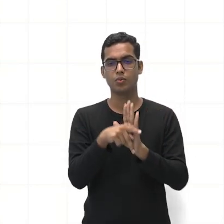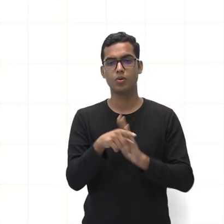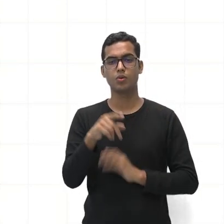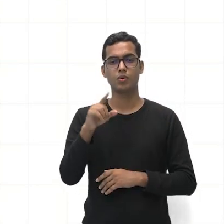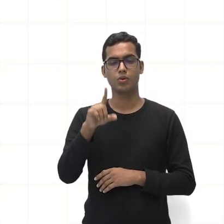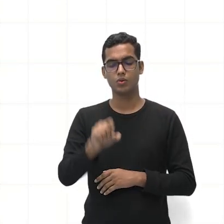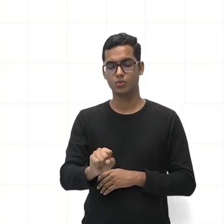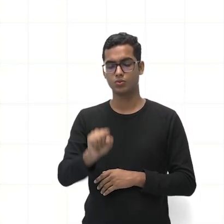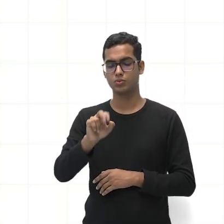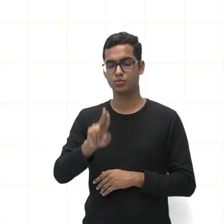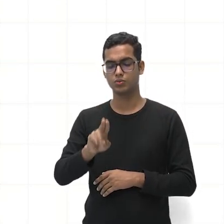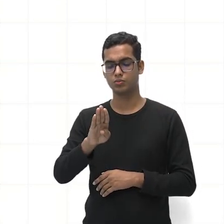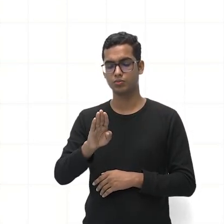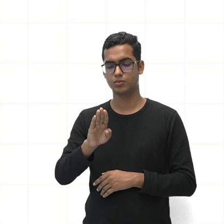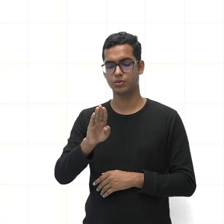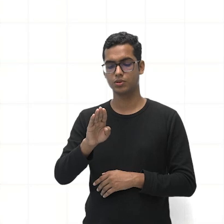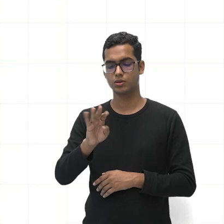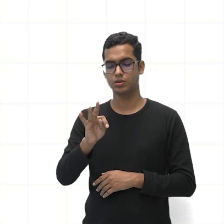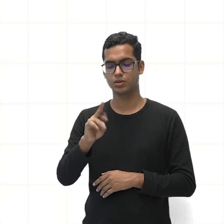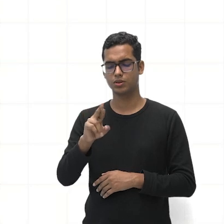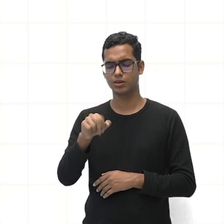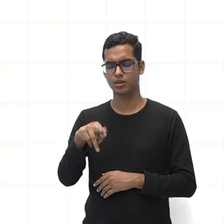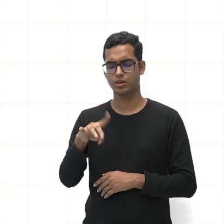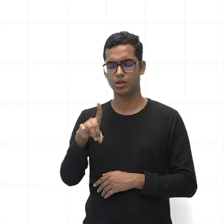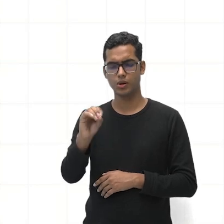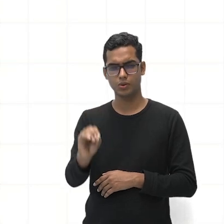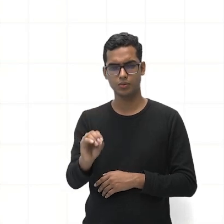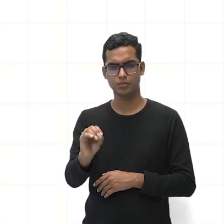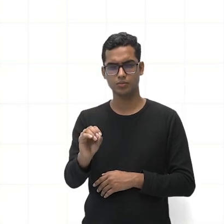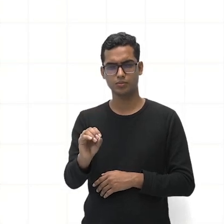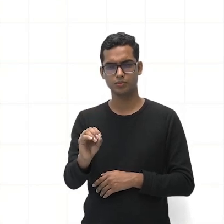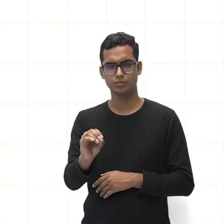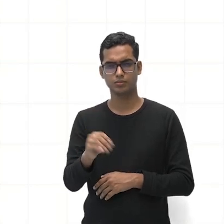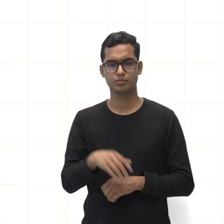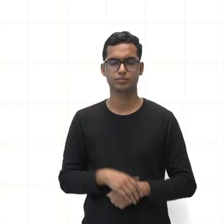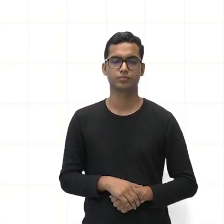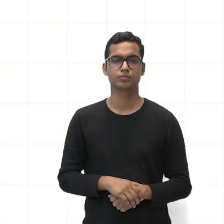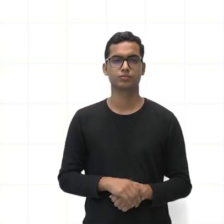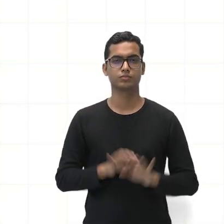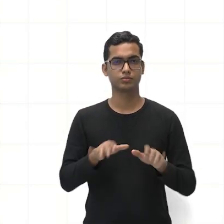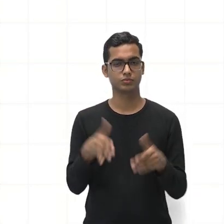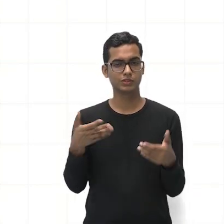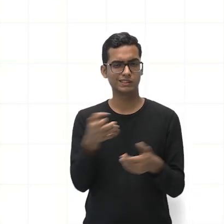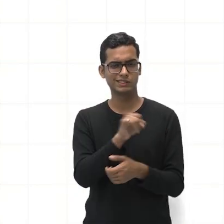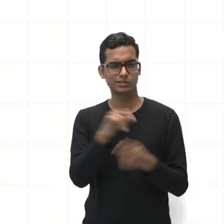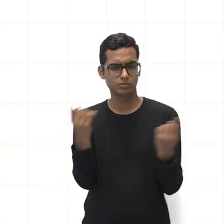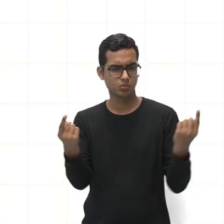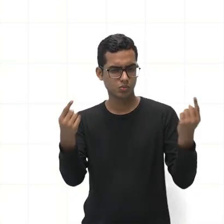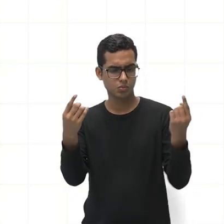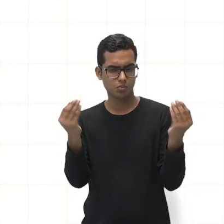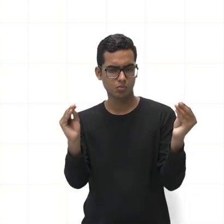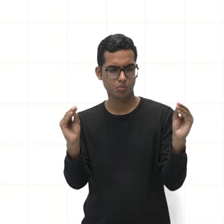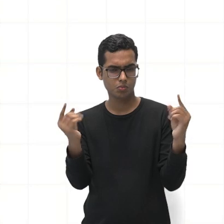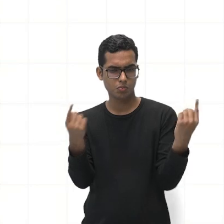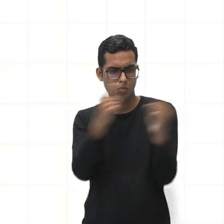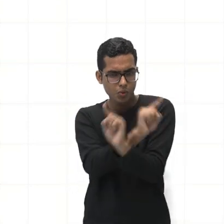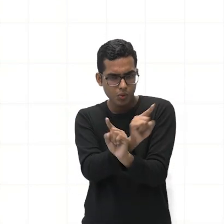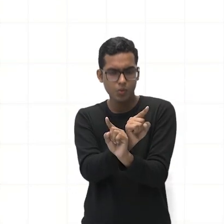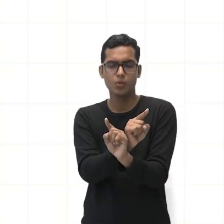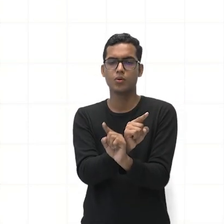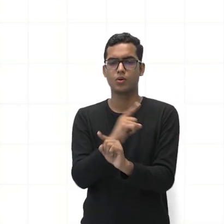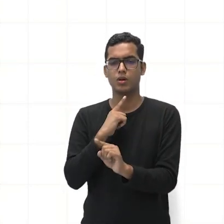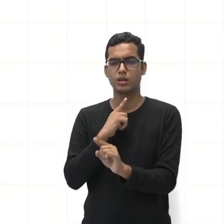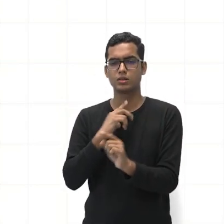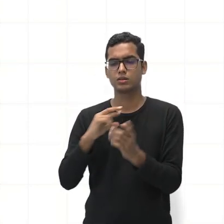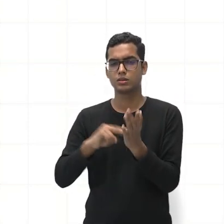que não existe a operação de subtração se essa situação aqui for contrária? Existe